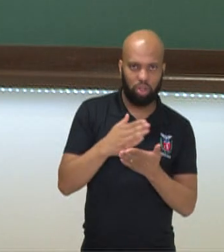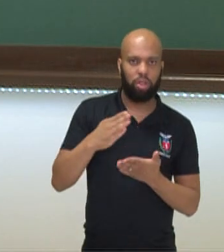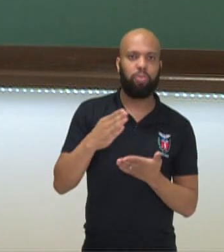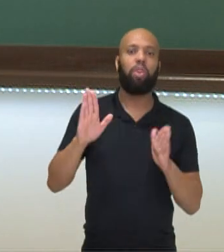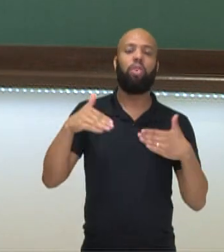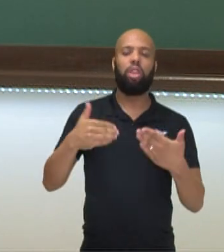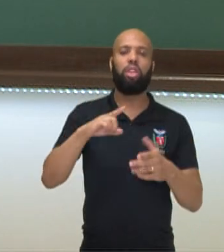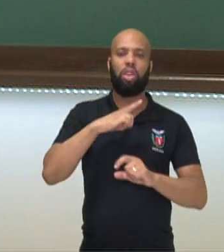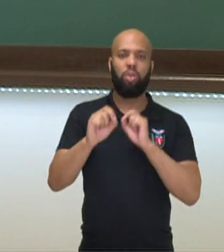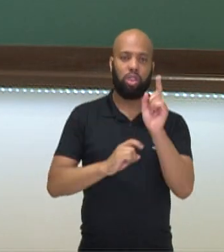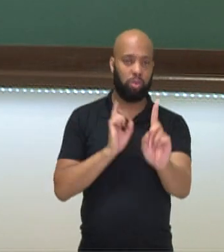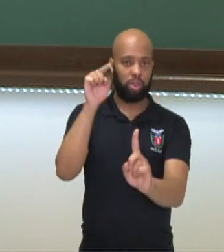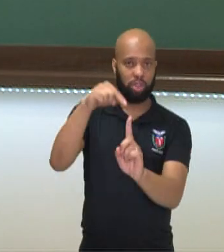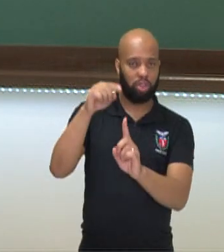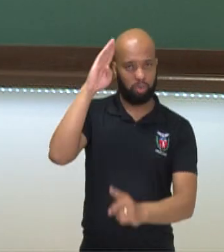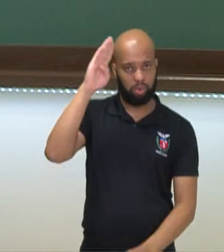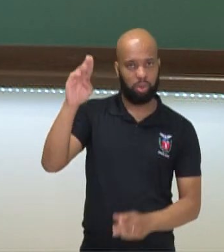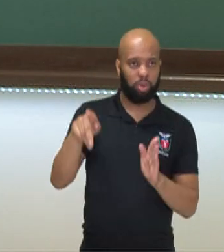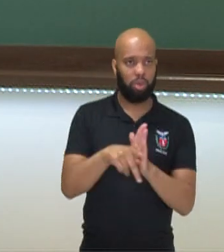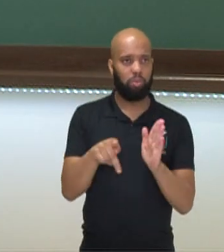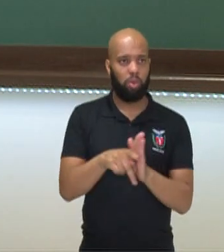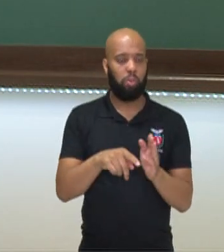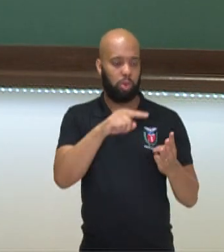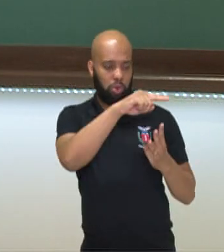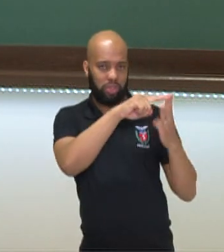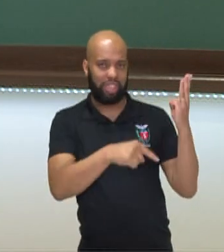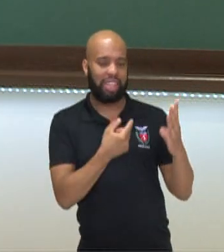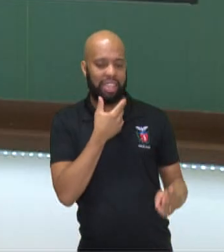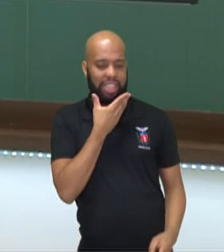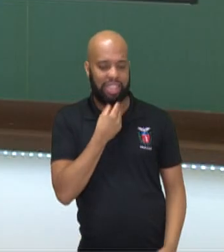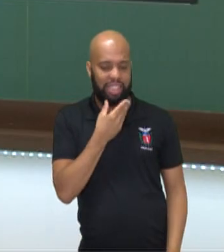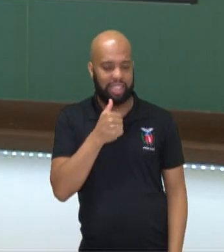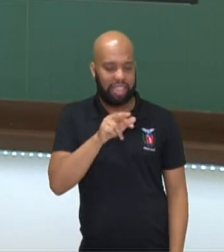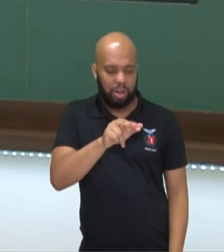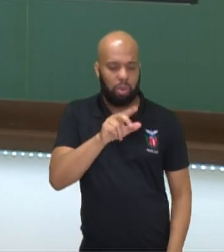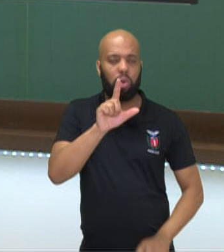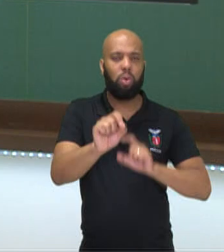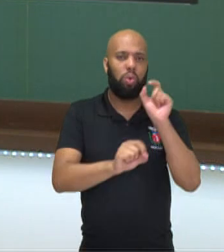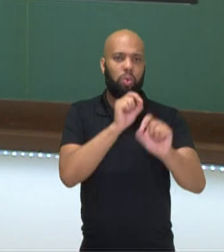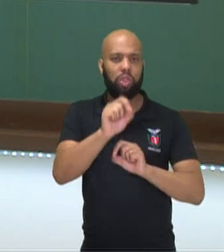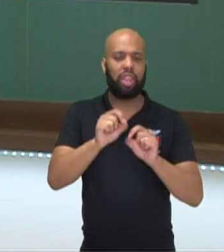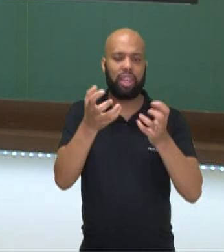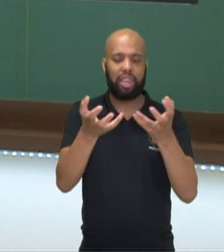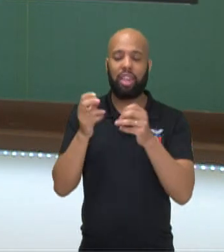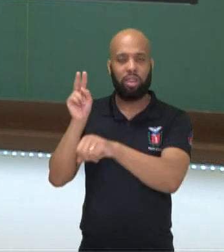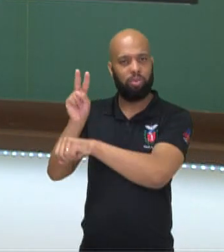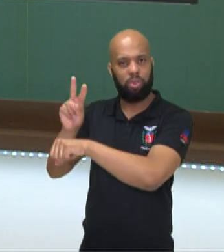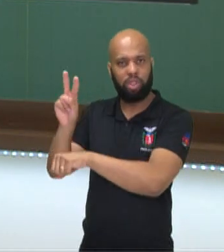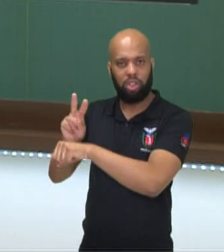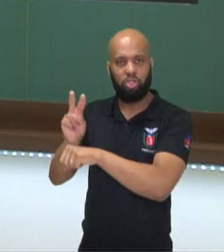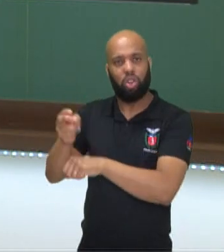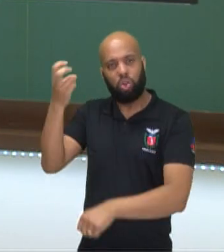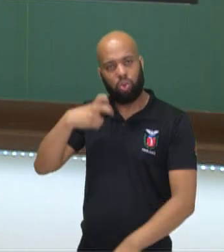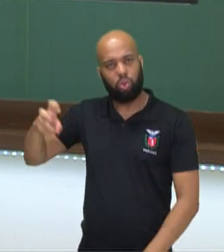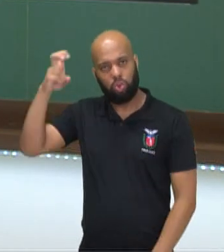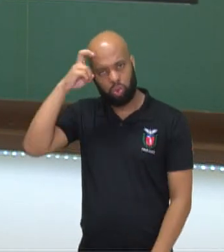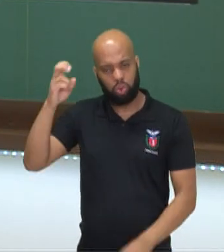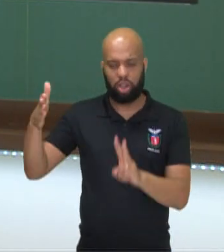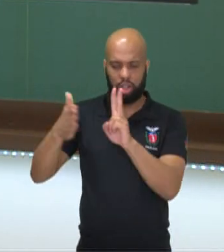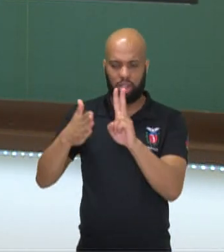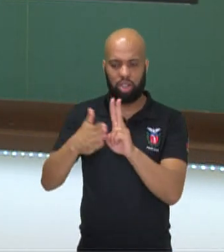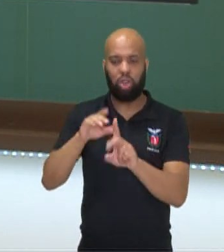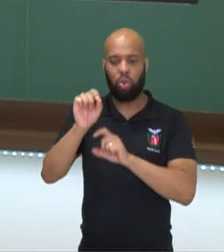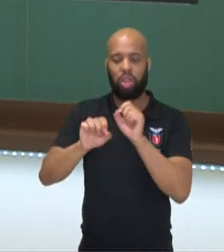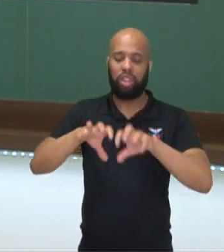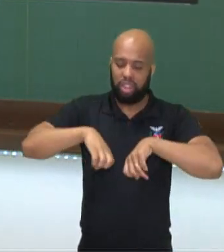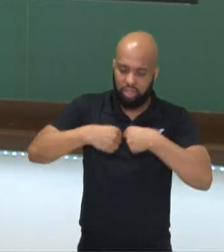Missão então principal destes irmãos Vilas Boas, a ideia de proteger as culturas indígenas, era o que eles